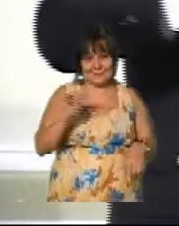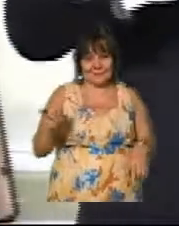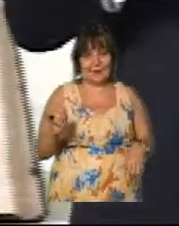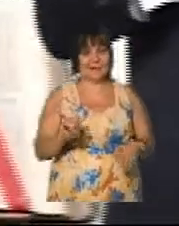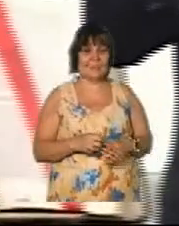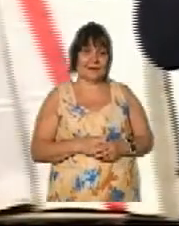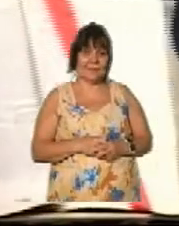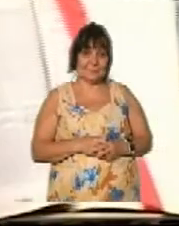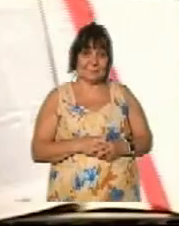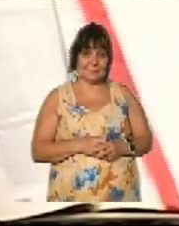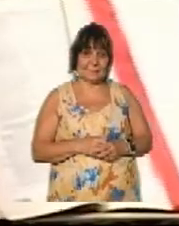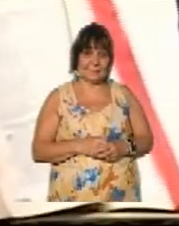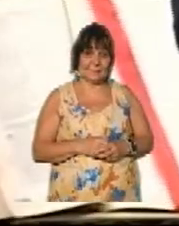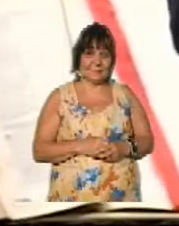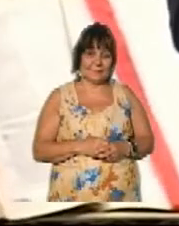Caiu em si.